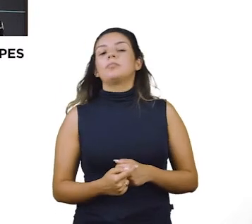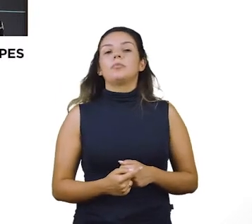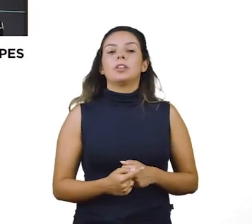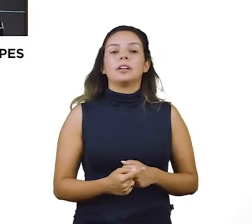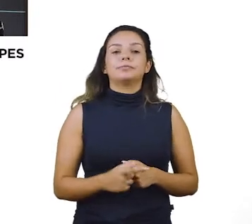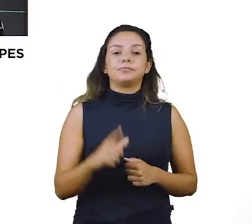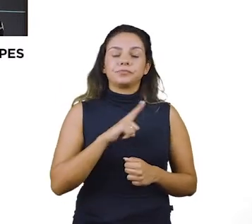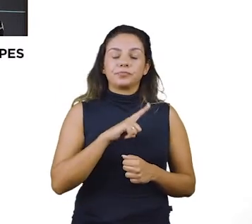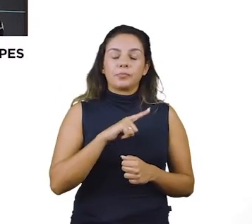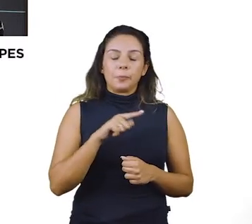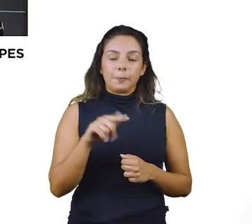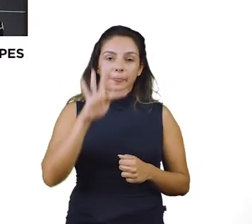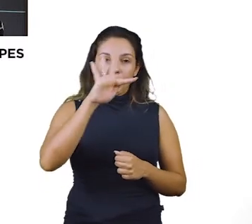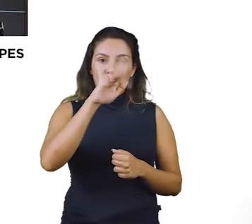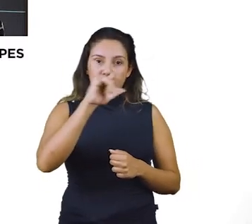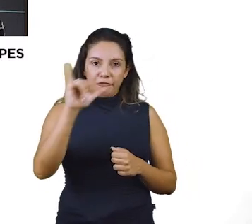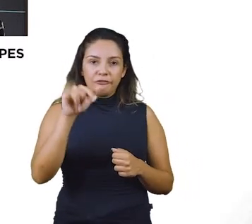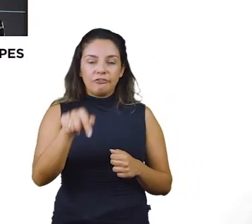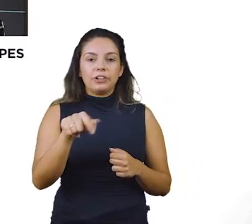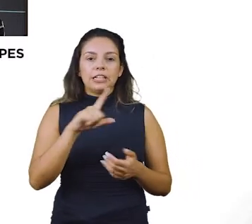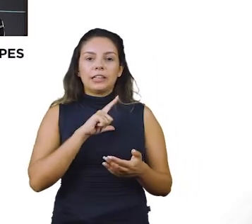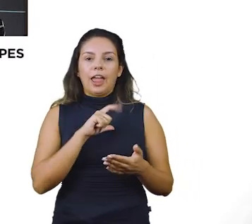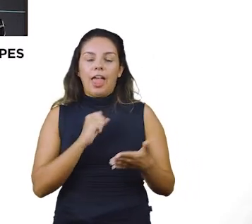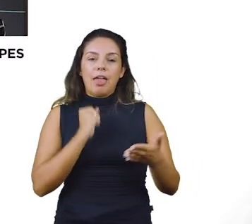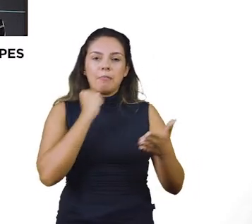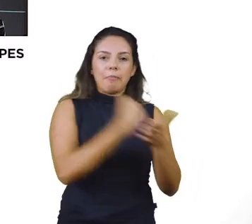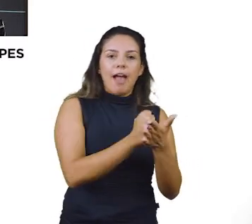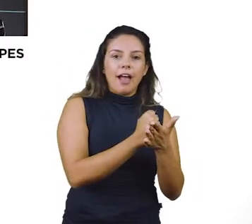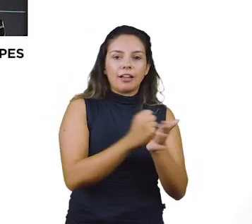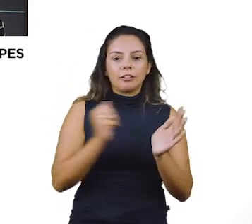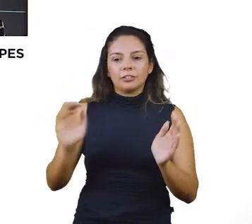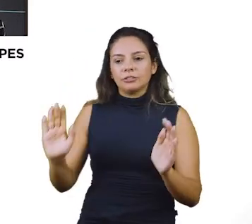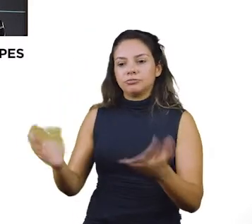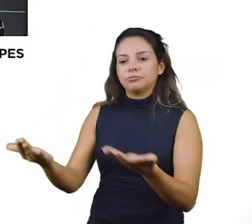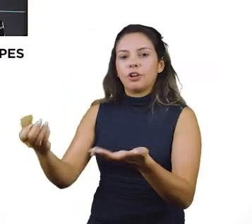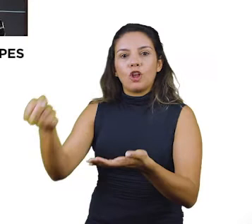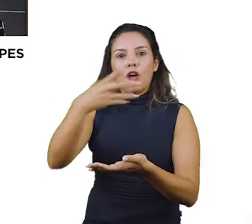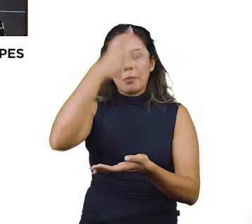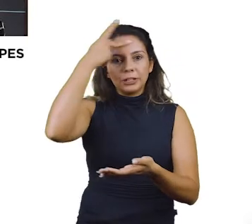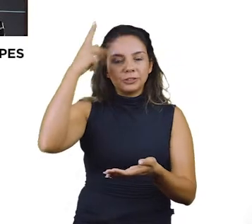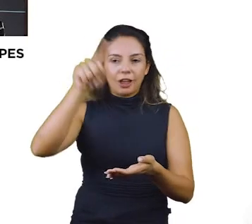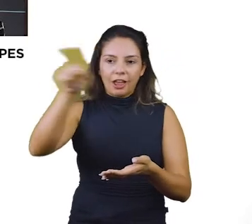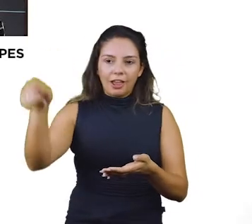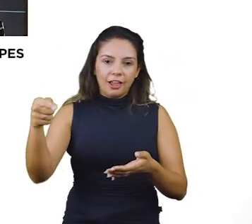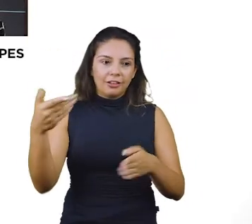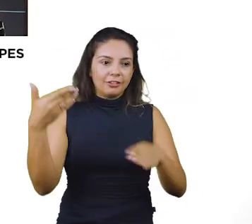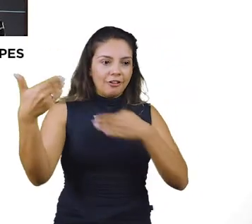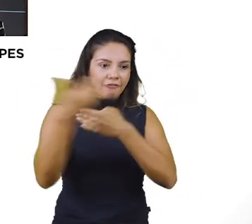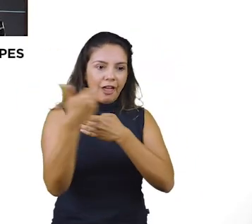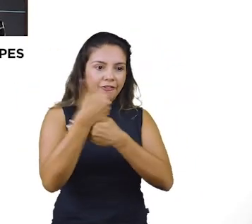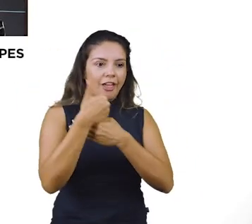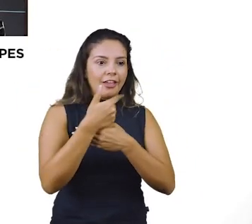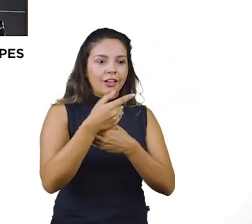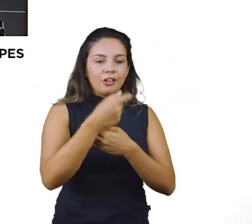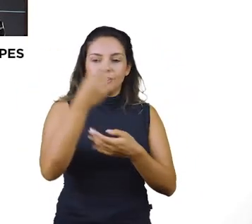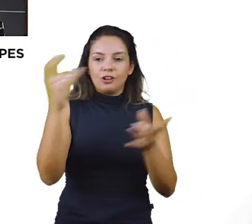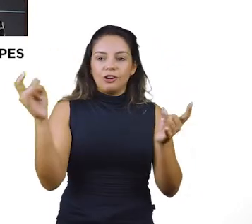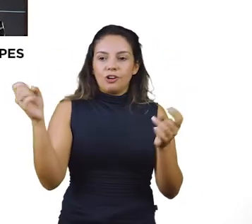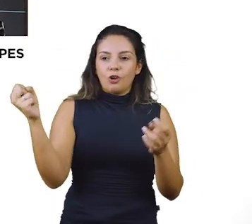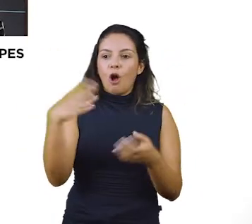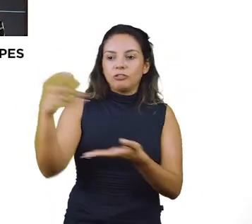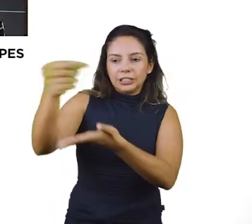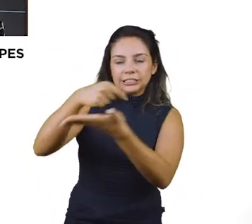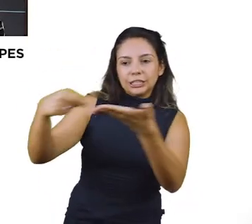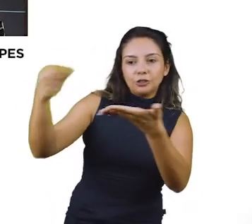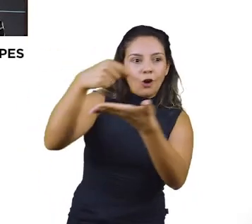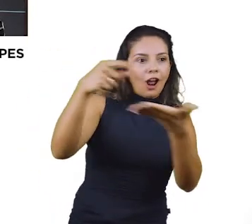legado de incentivar, formar novos leitores e escritores em Araxá? Eu tenho certeza disso, França. Eu acho que